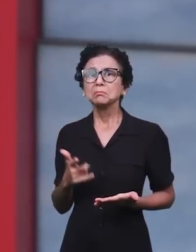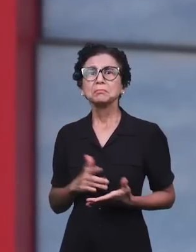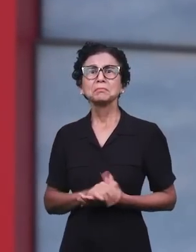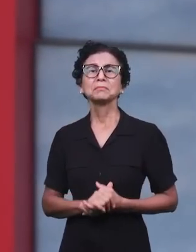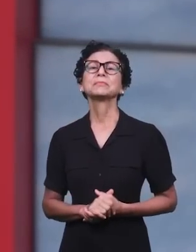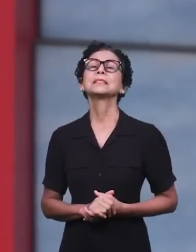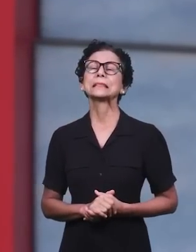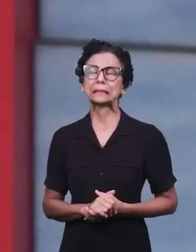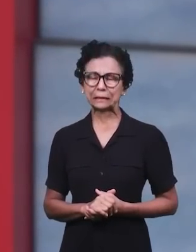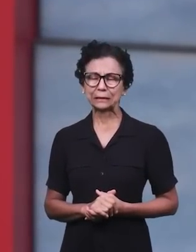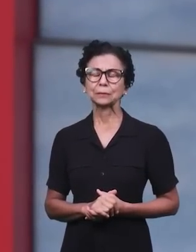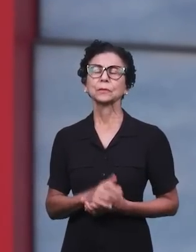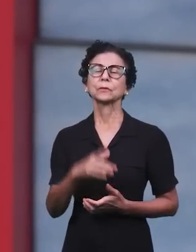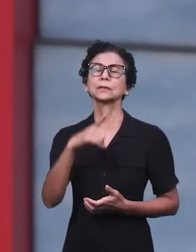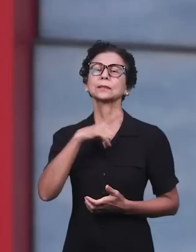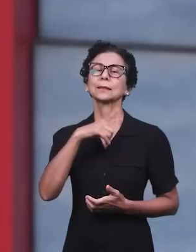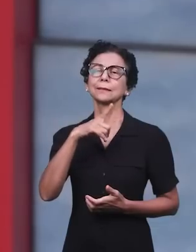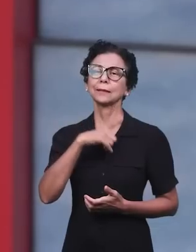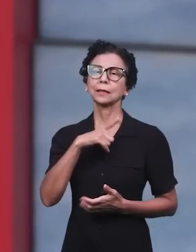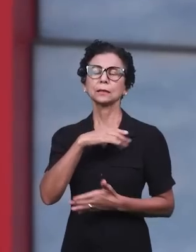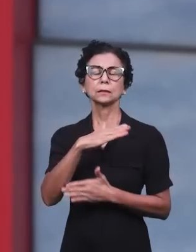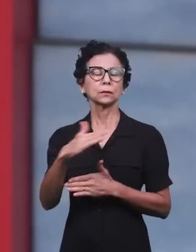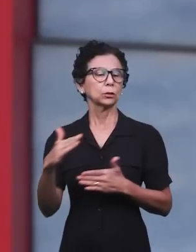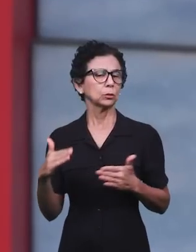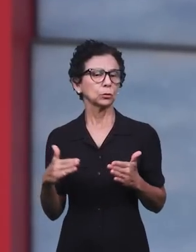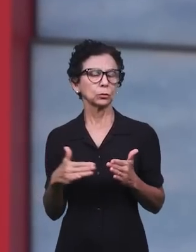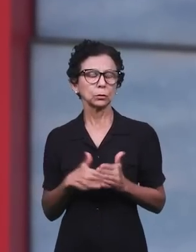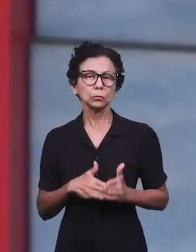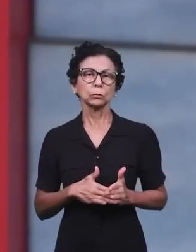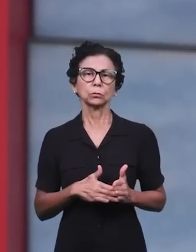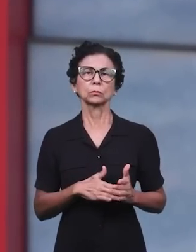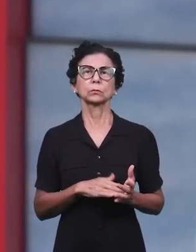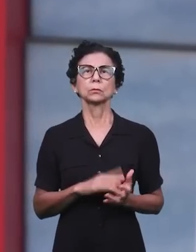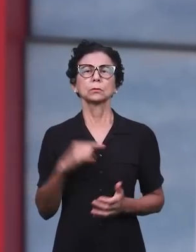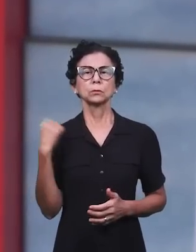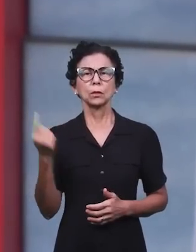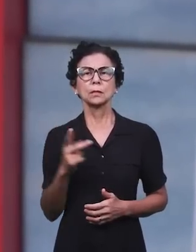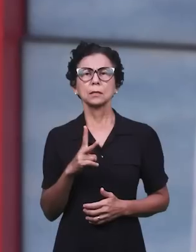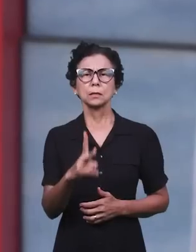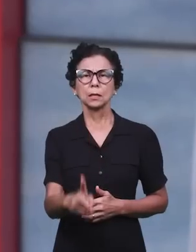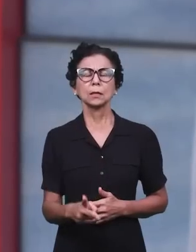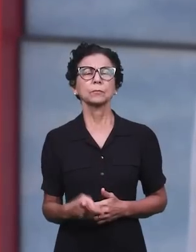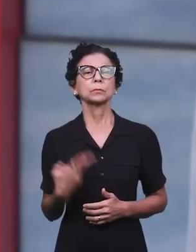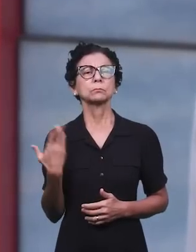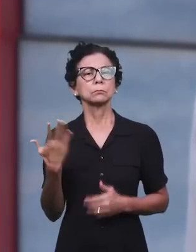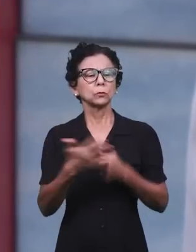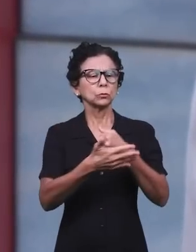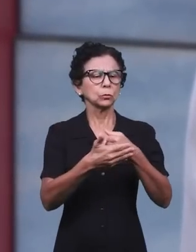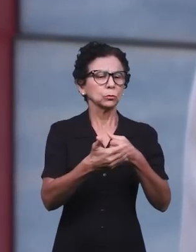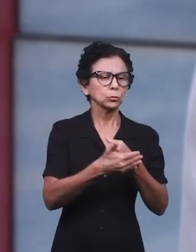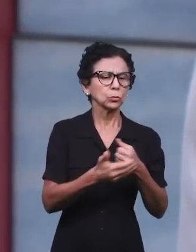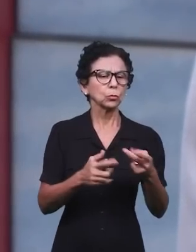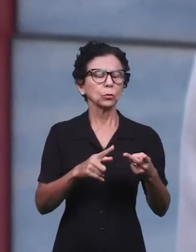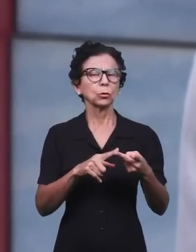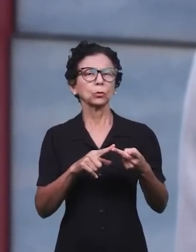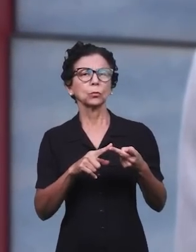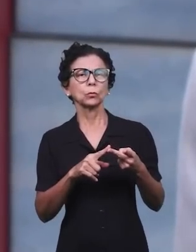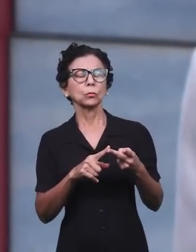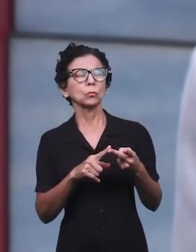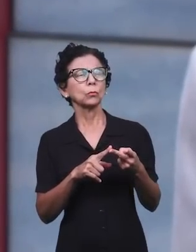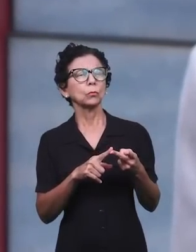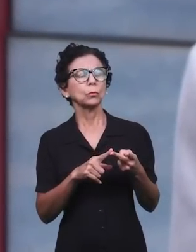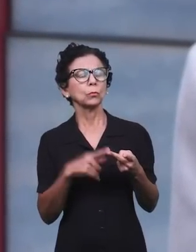você tem tudo. Então, nós temos uma palavra, nós temos a mensagem, nós temos como assistir, nós temos